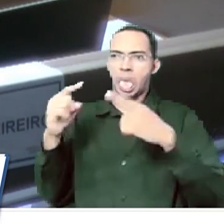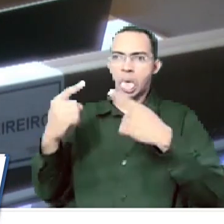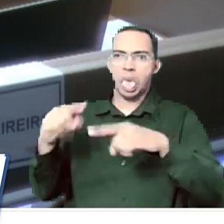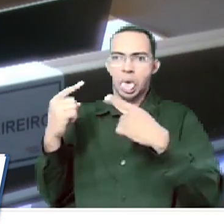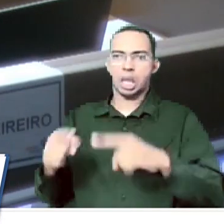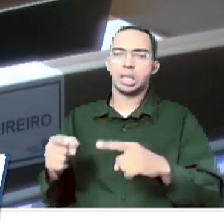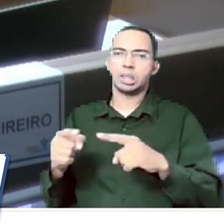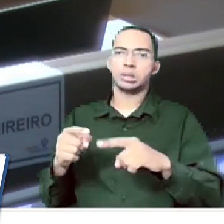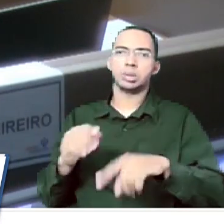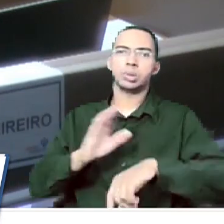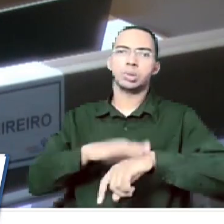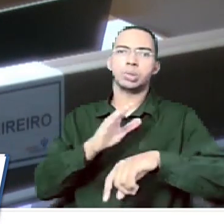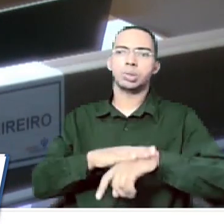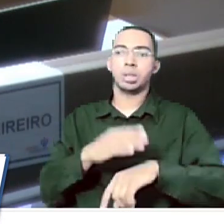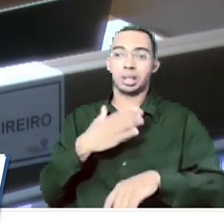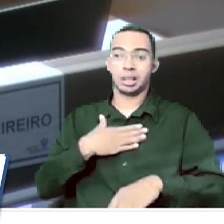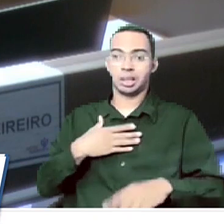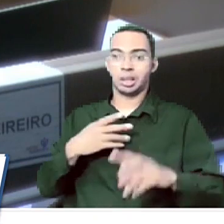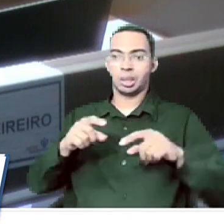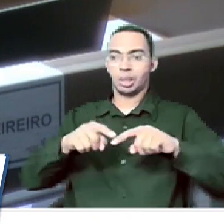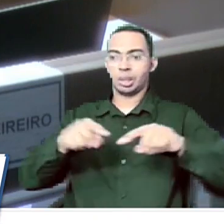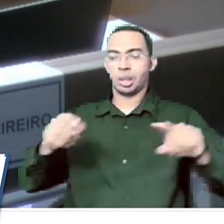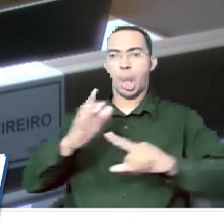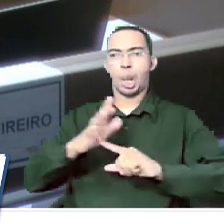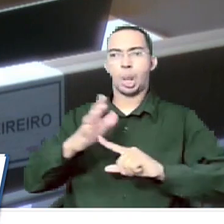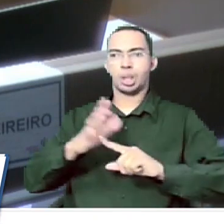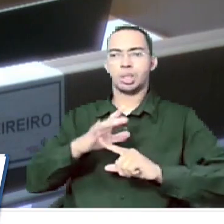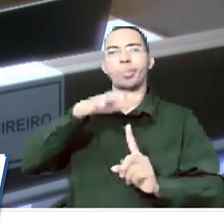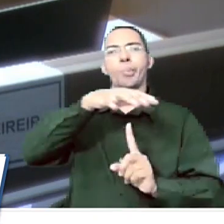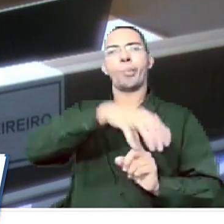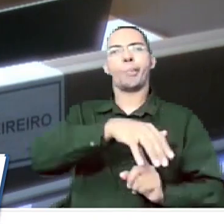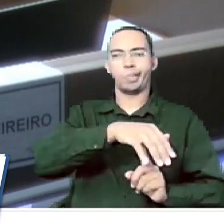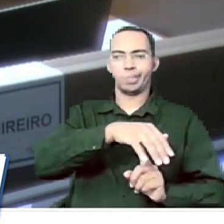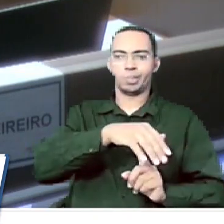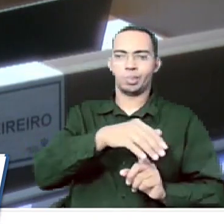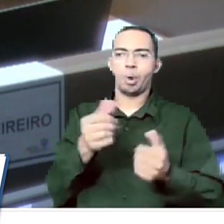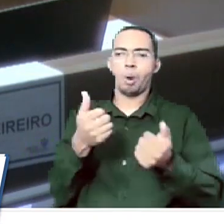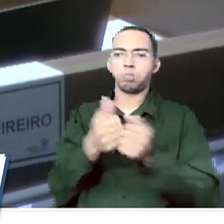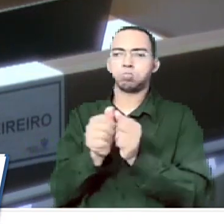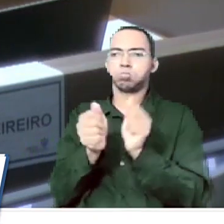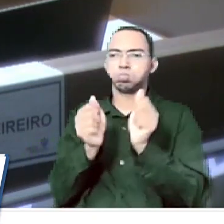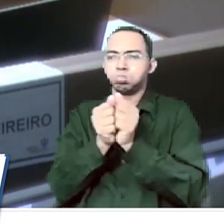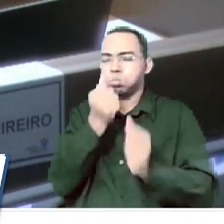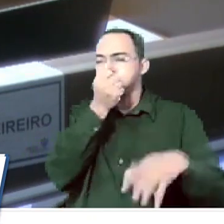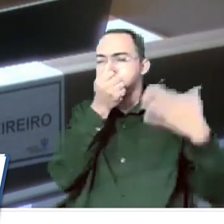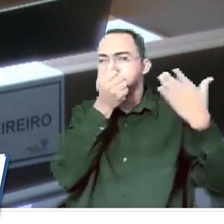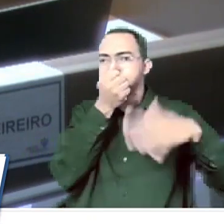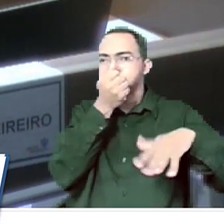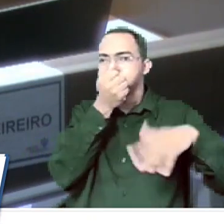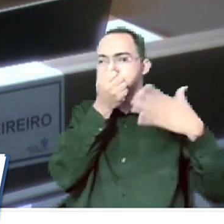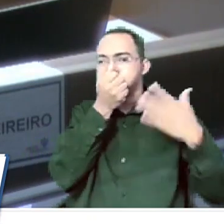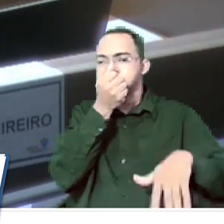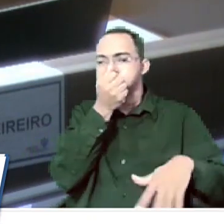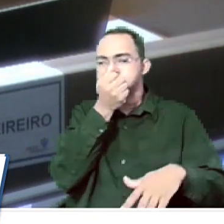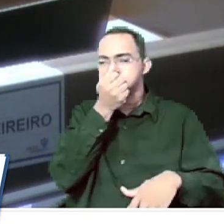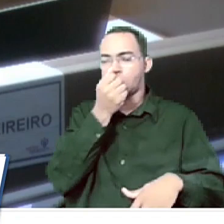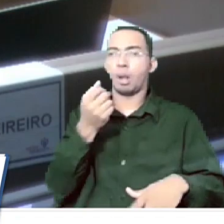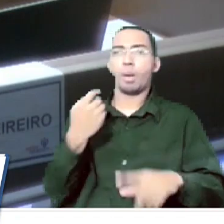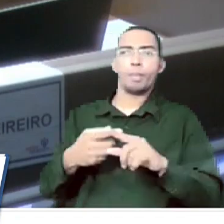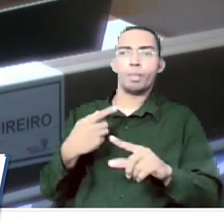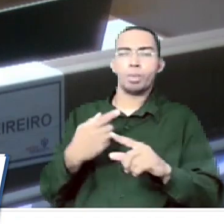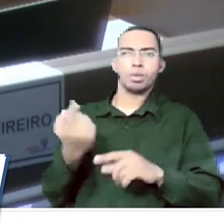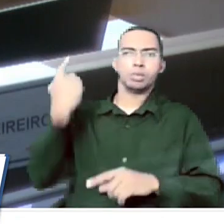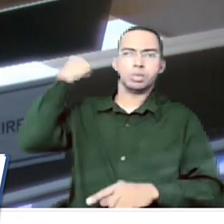do meu salão tem um ponto de ônibus. O ônibus está andando super lotado, né? Já, porque na época lá da pandemia,